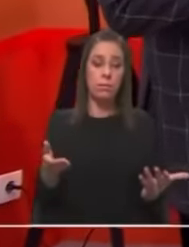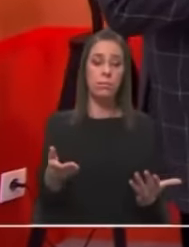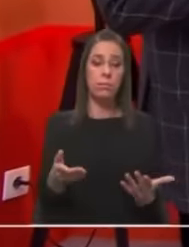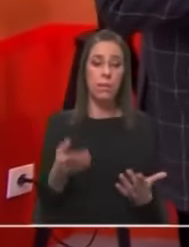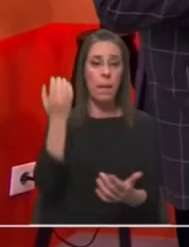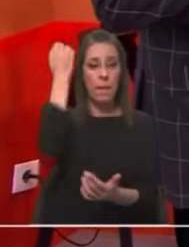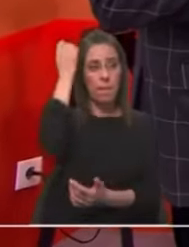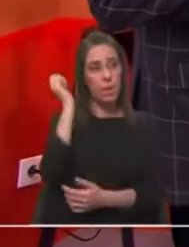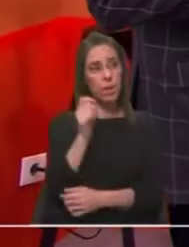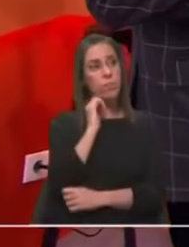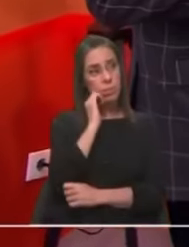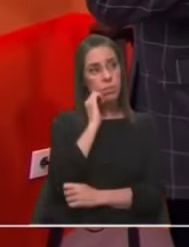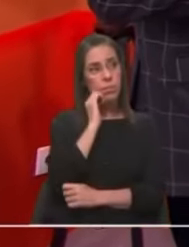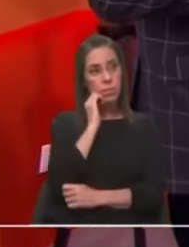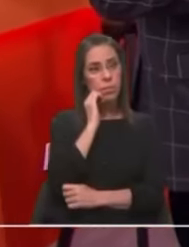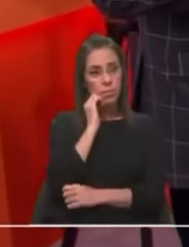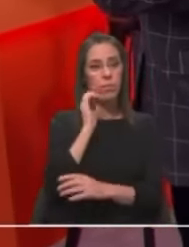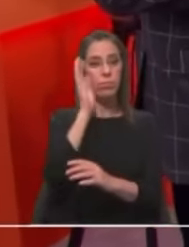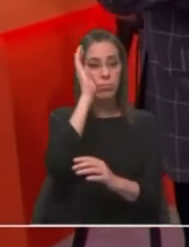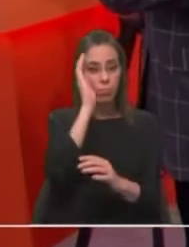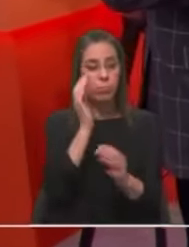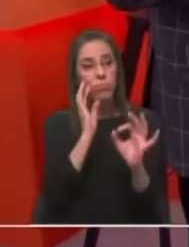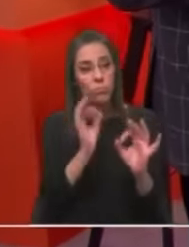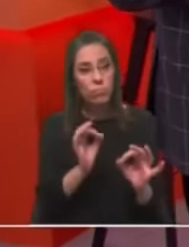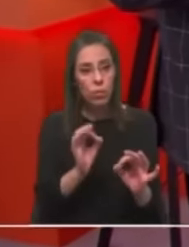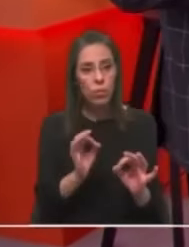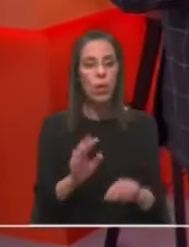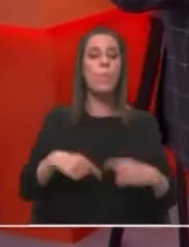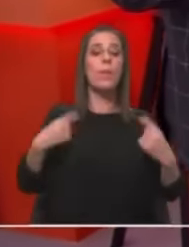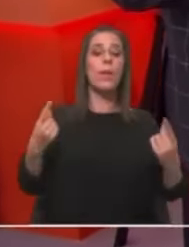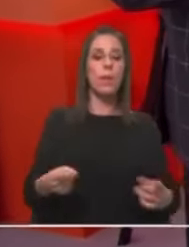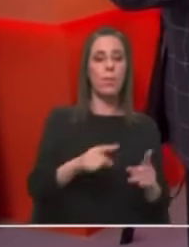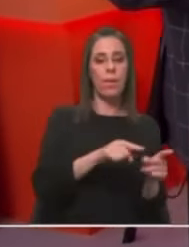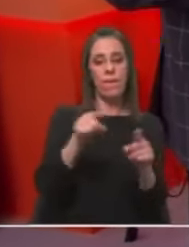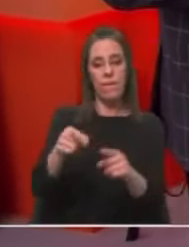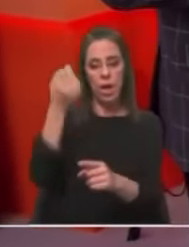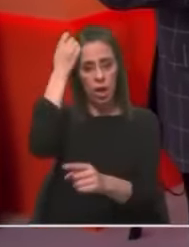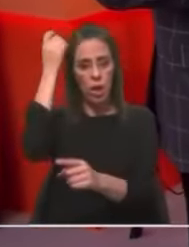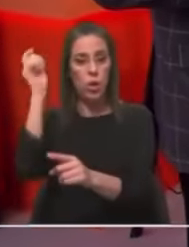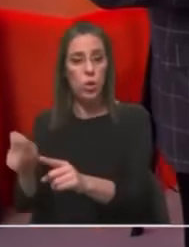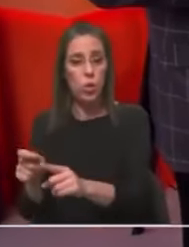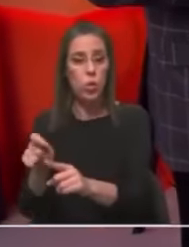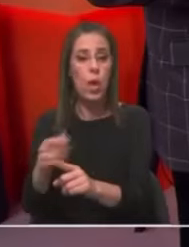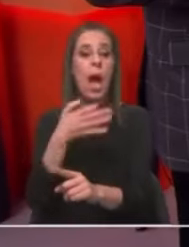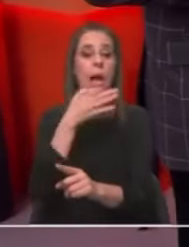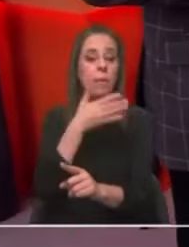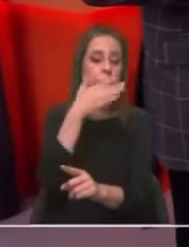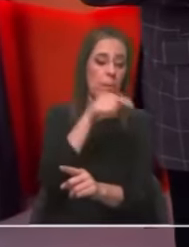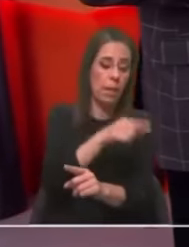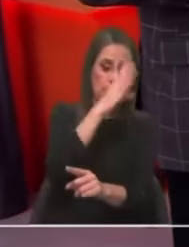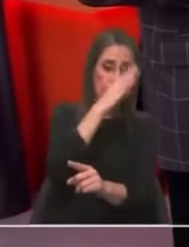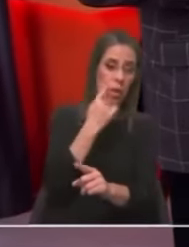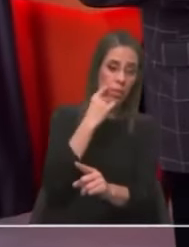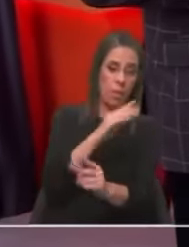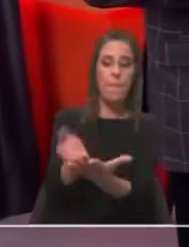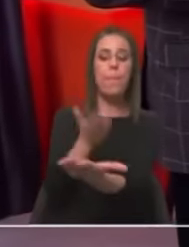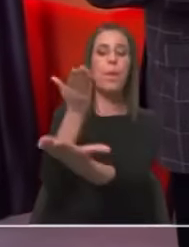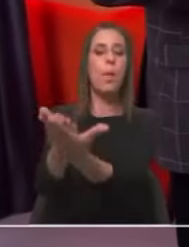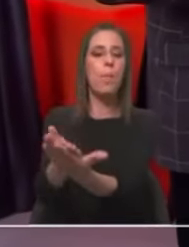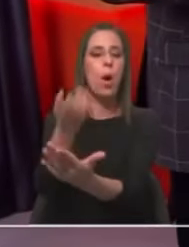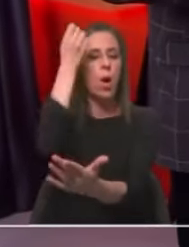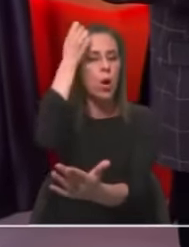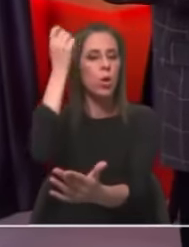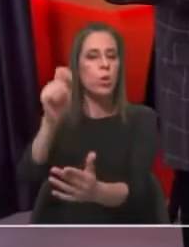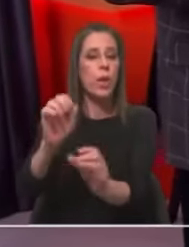que o magistrado ouvir, magistrado do Ministério Público, é que será levado a juízo ou não, em função daquilo que o Ministério Público entender propor ao